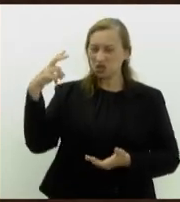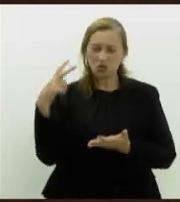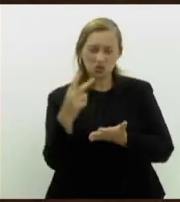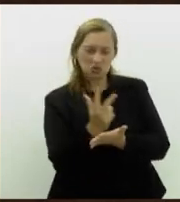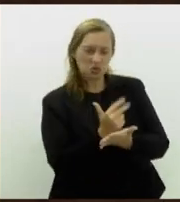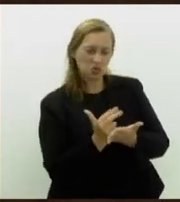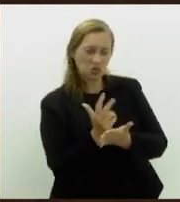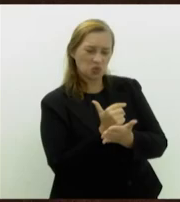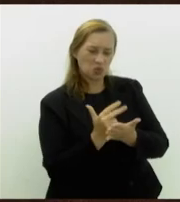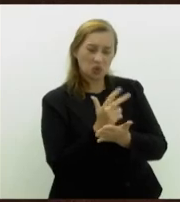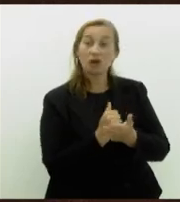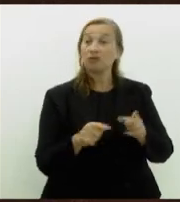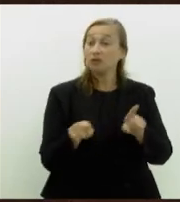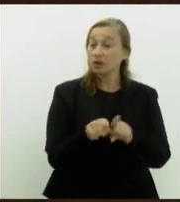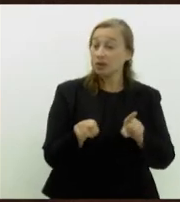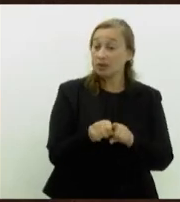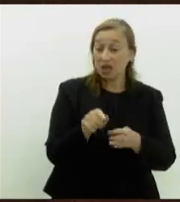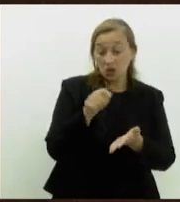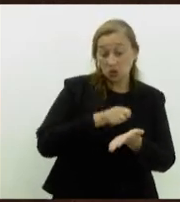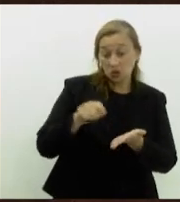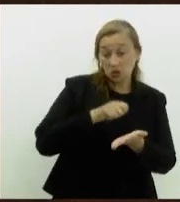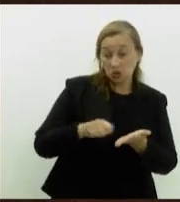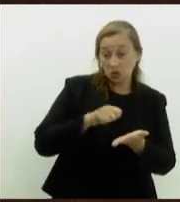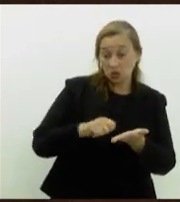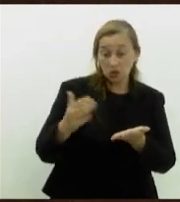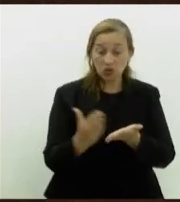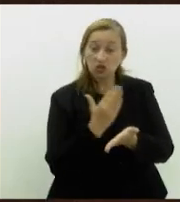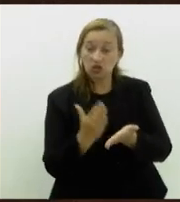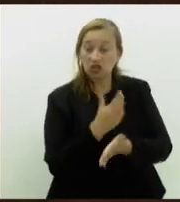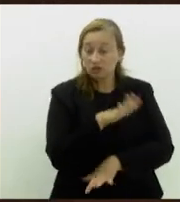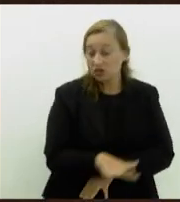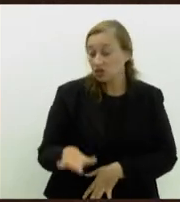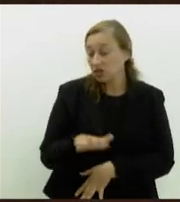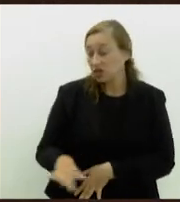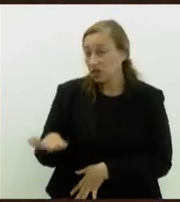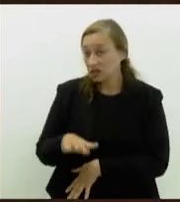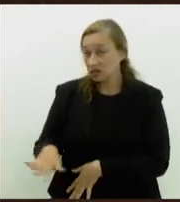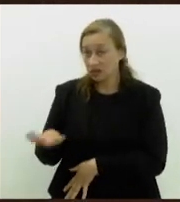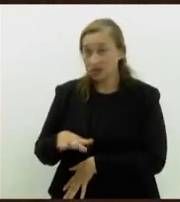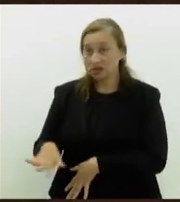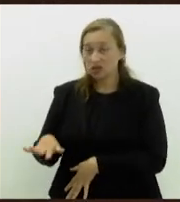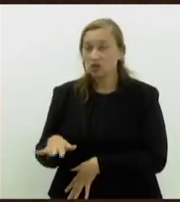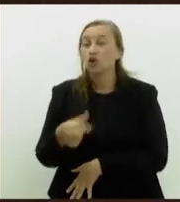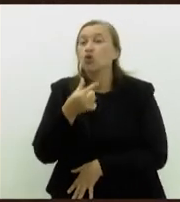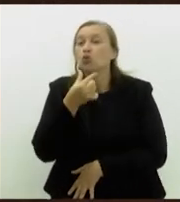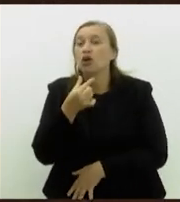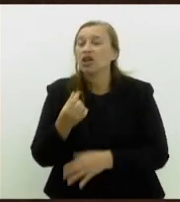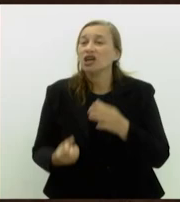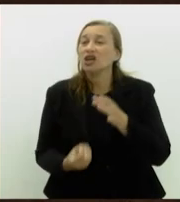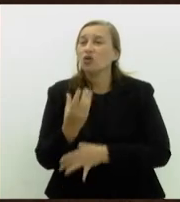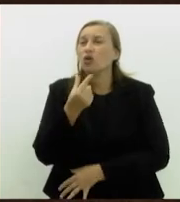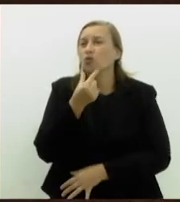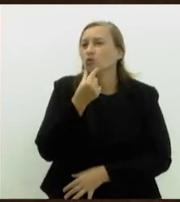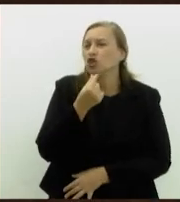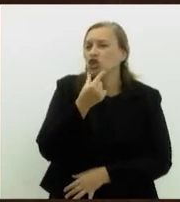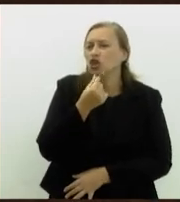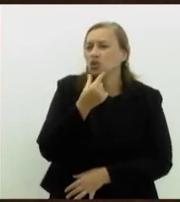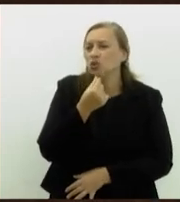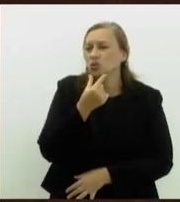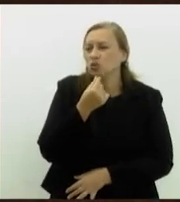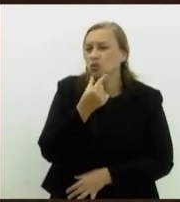escritor de livros infantis que consagrou o Menino Maluquinho,